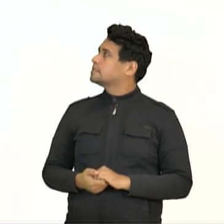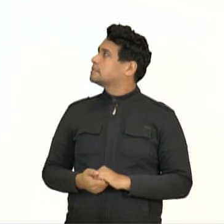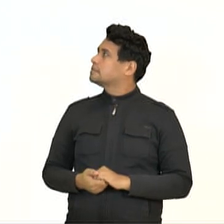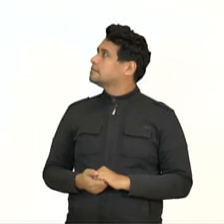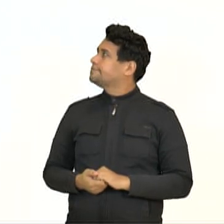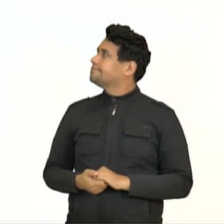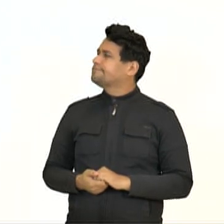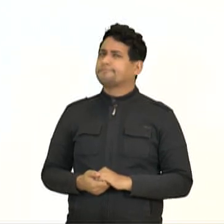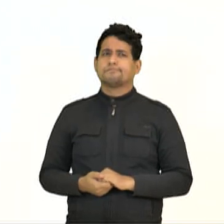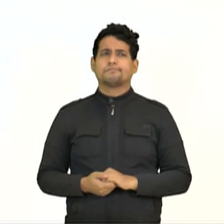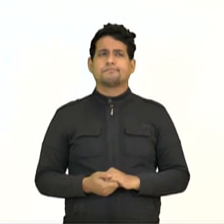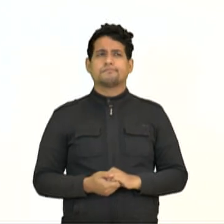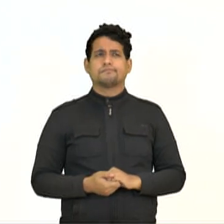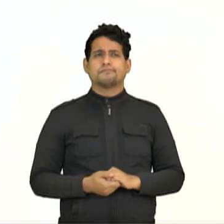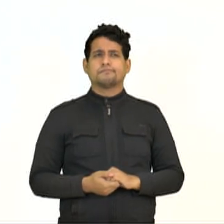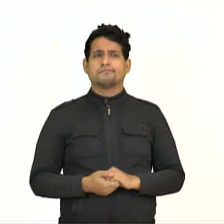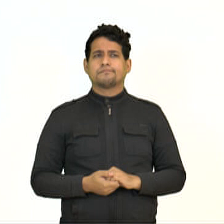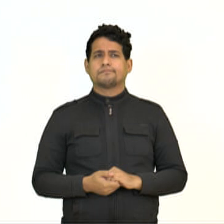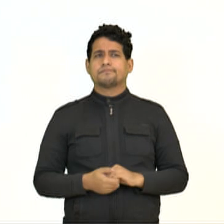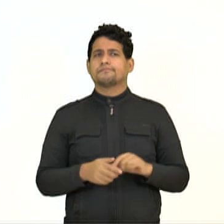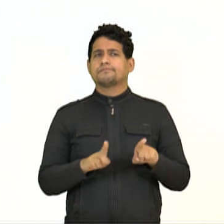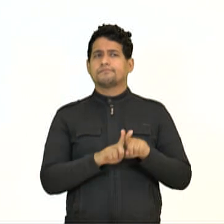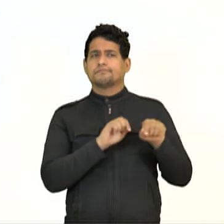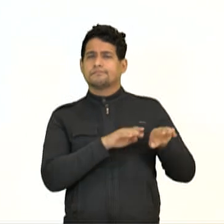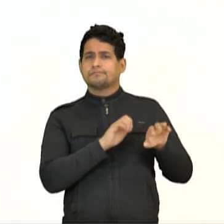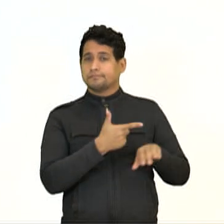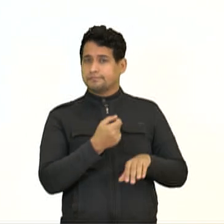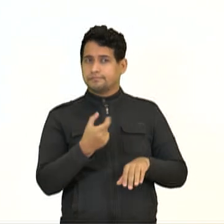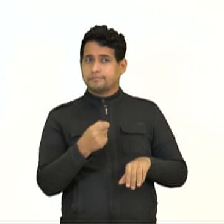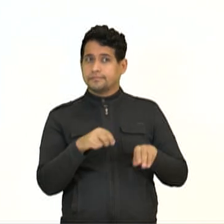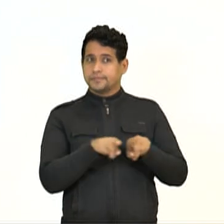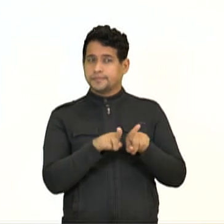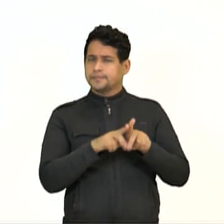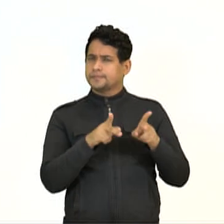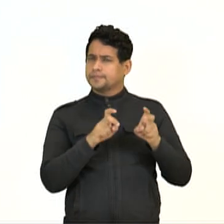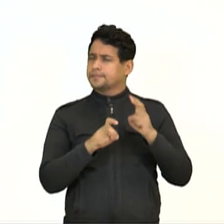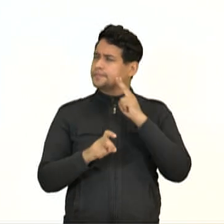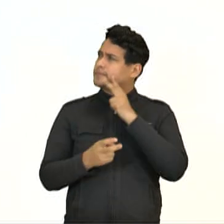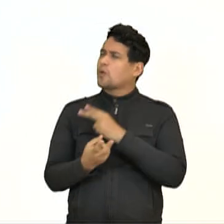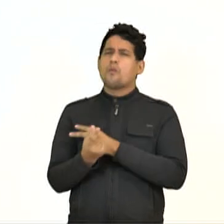2020. 1 mile from AMD,